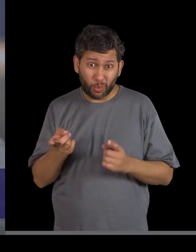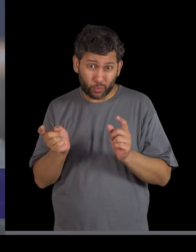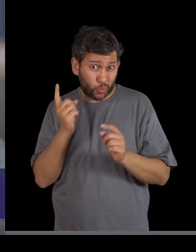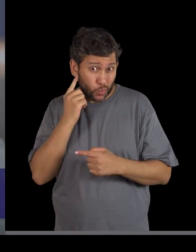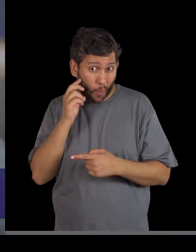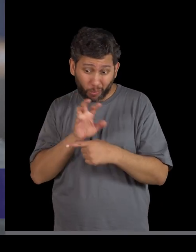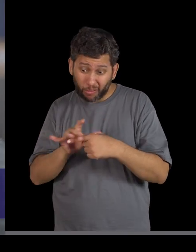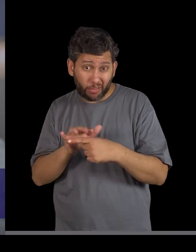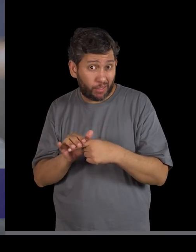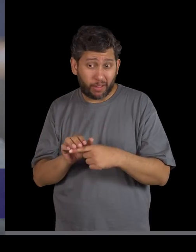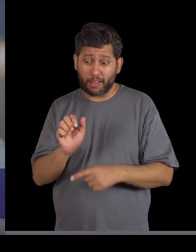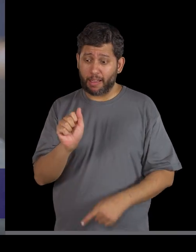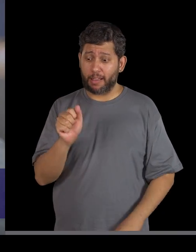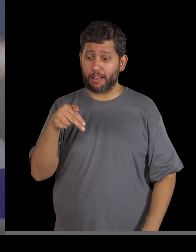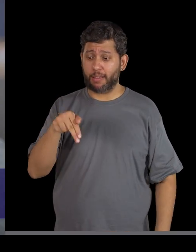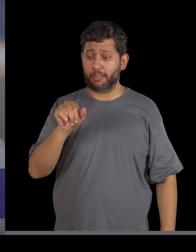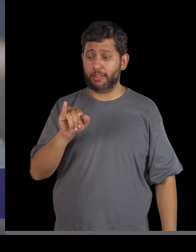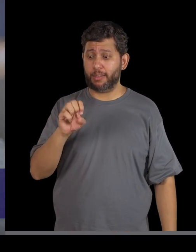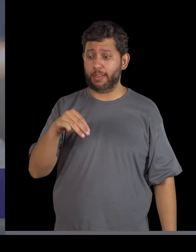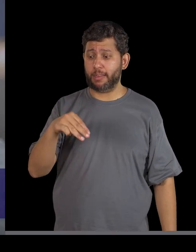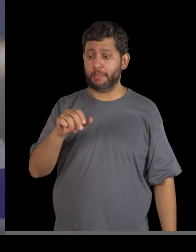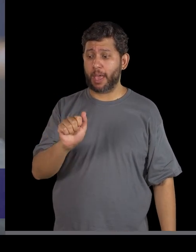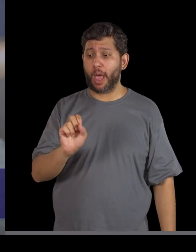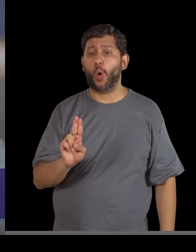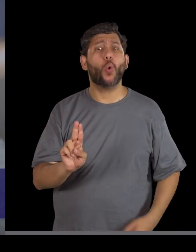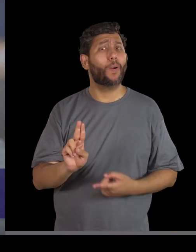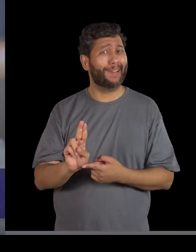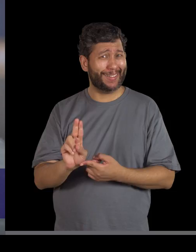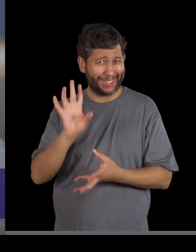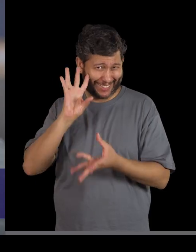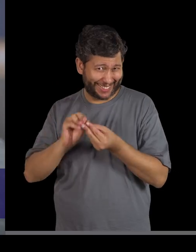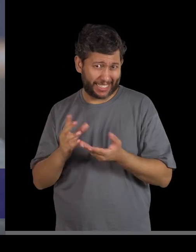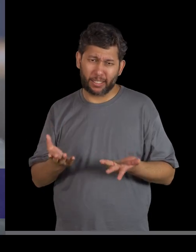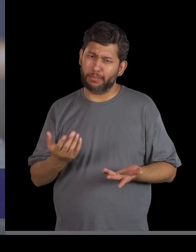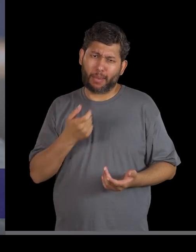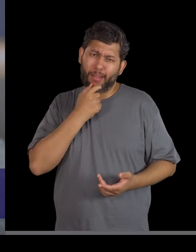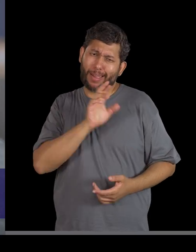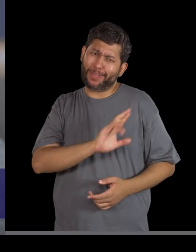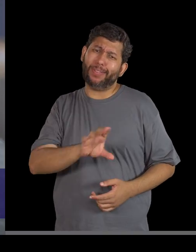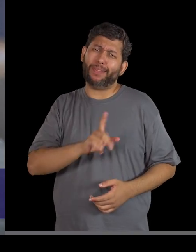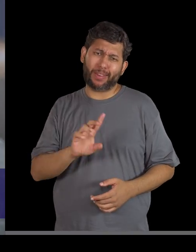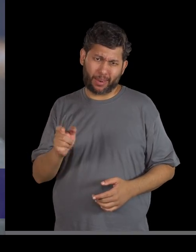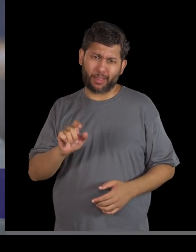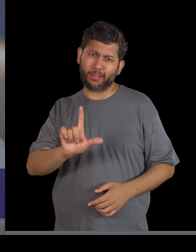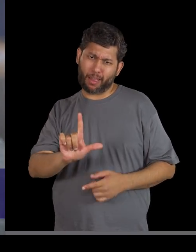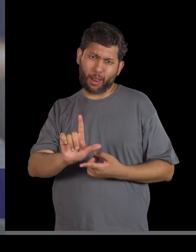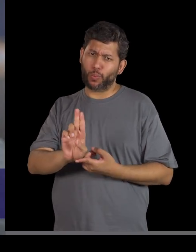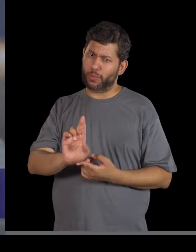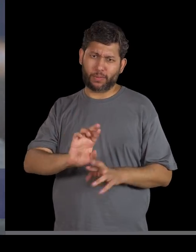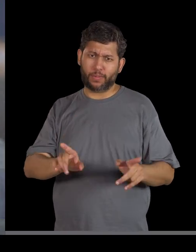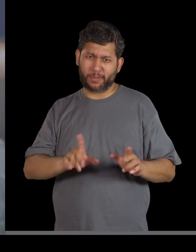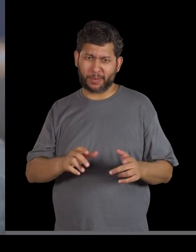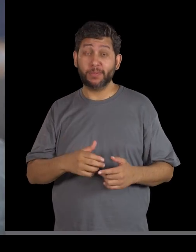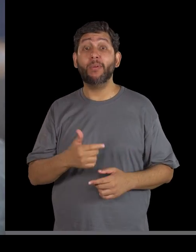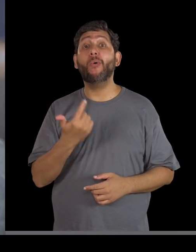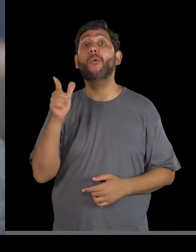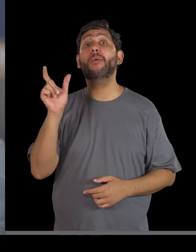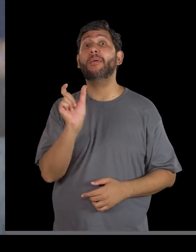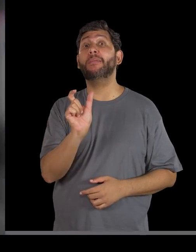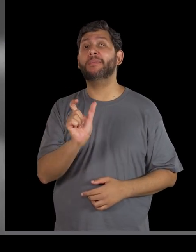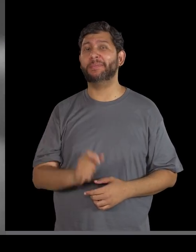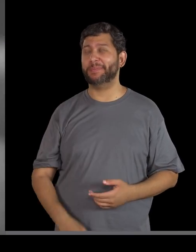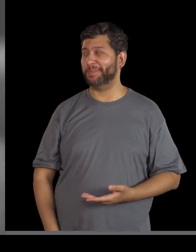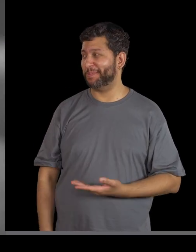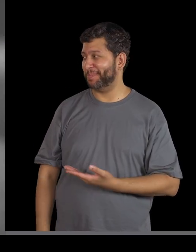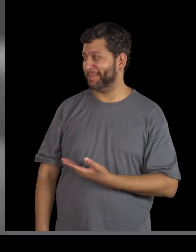apple, apple. E a gente tem ali o apóstrofo dizendo que a sílaba acentuada é E, né? Não é apple, é apple. Terceira